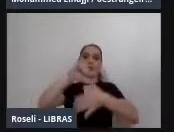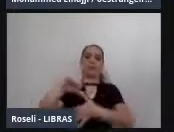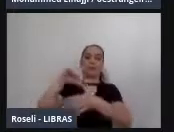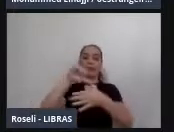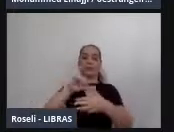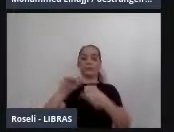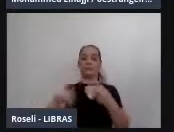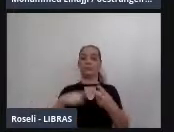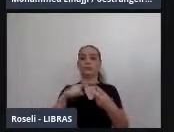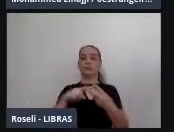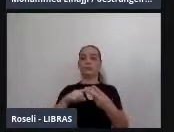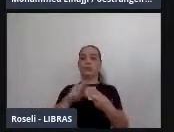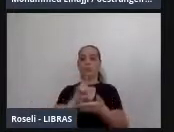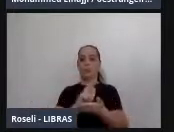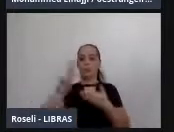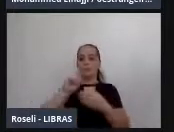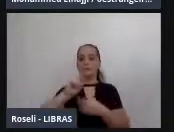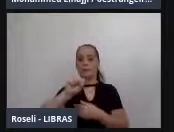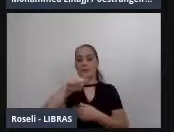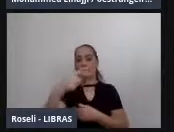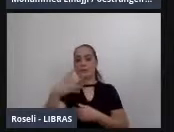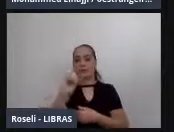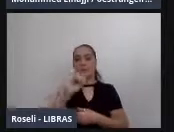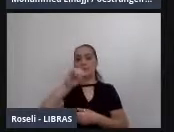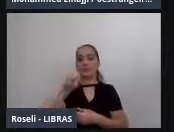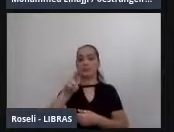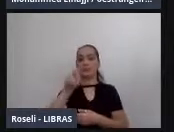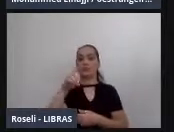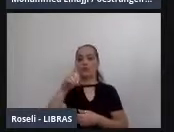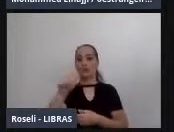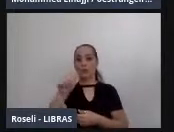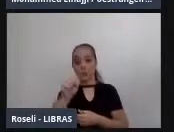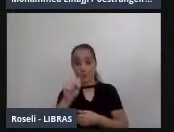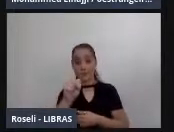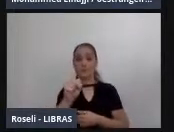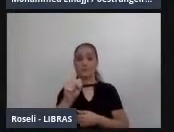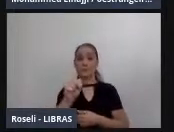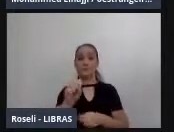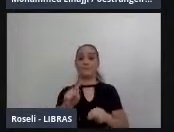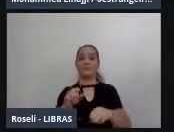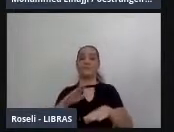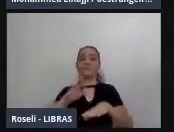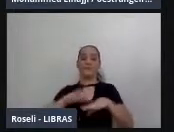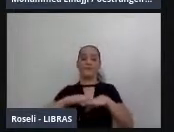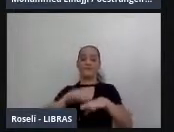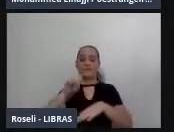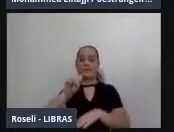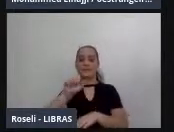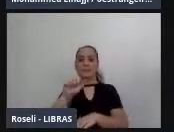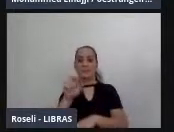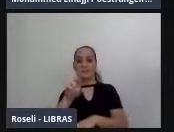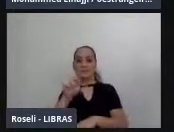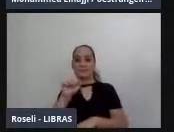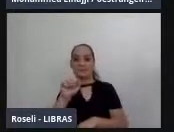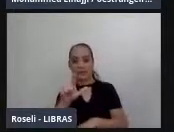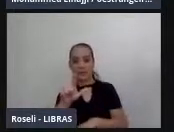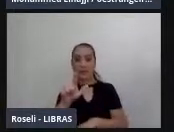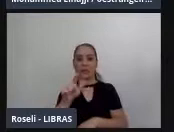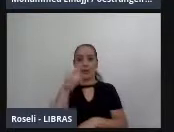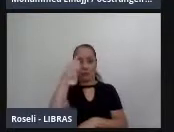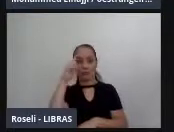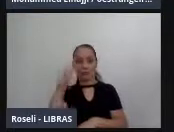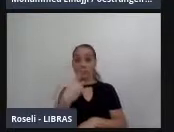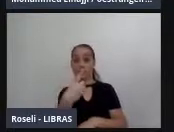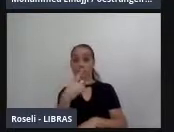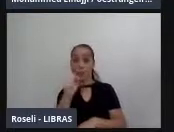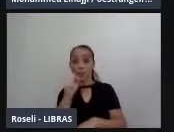Cátedra Sérgio Vieira de Mello da Unicamp. Nós vamos fazer um sarau no dia 18 de junho, porque o Dia Mundial do Refugiado é